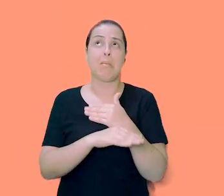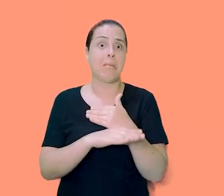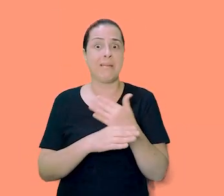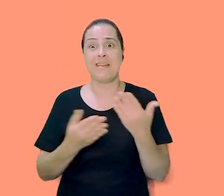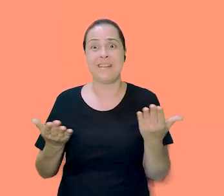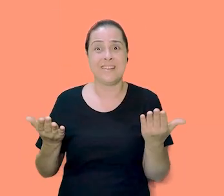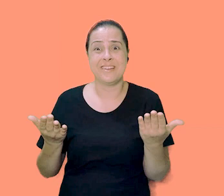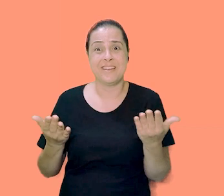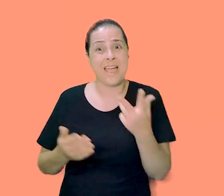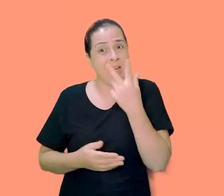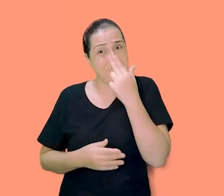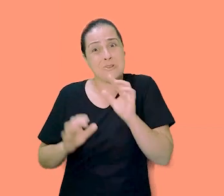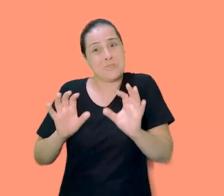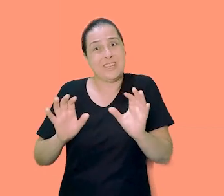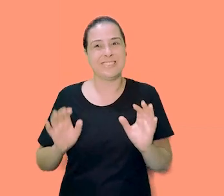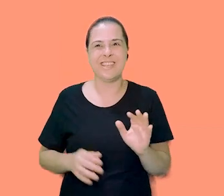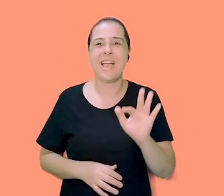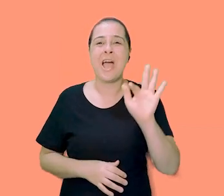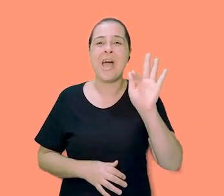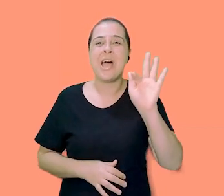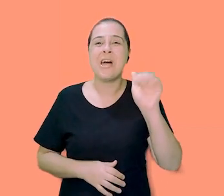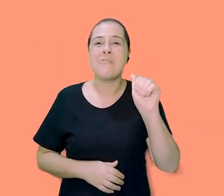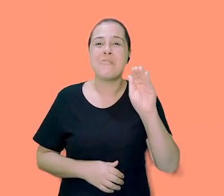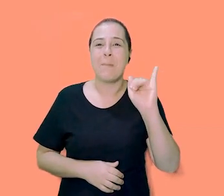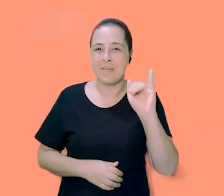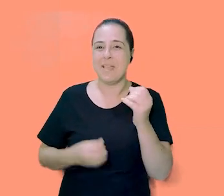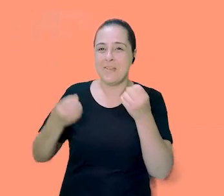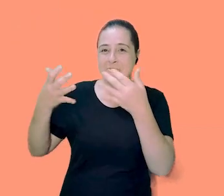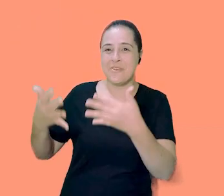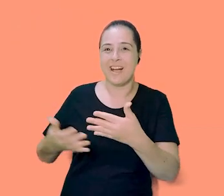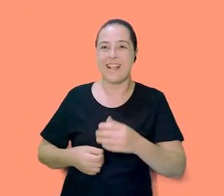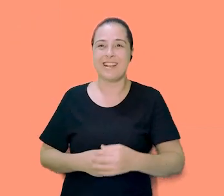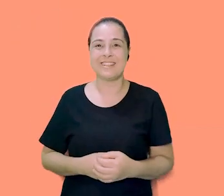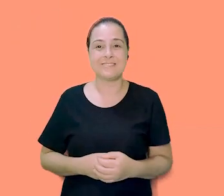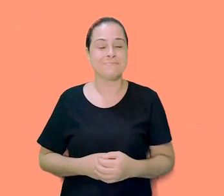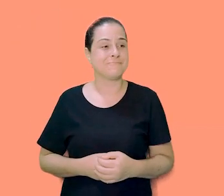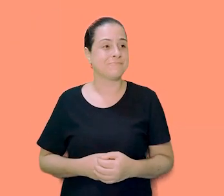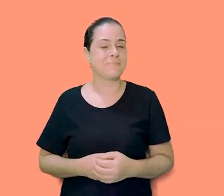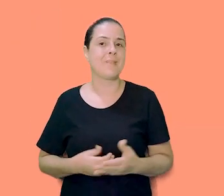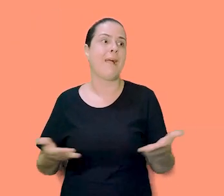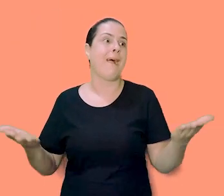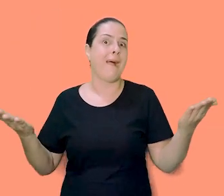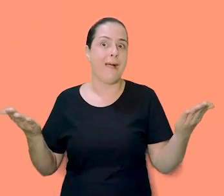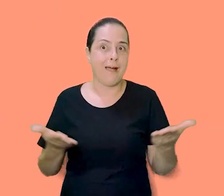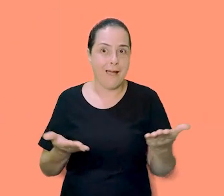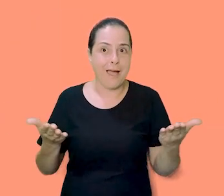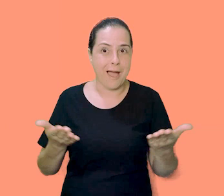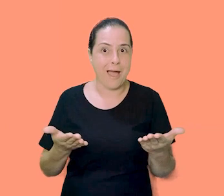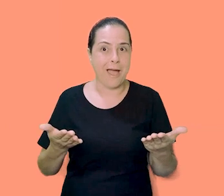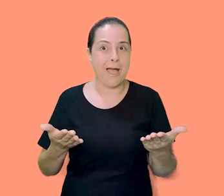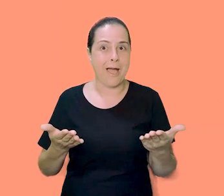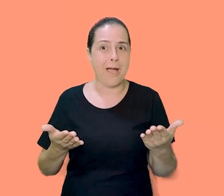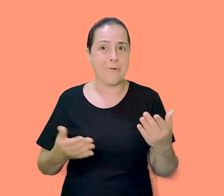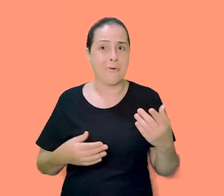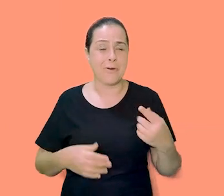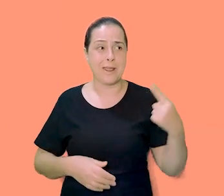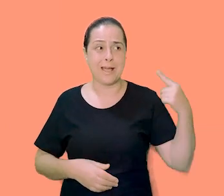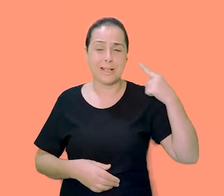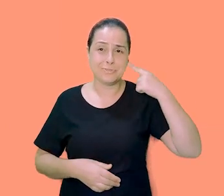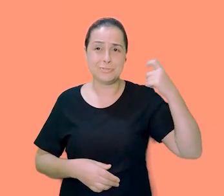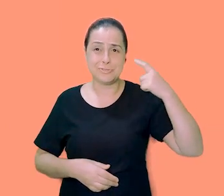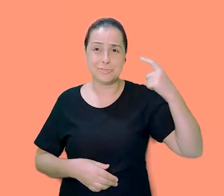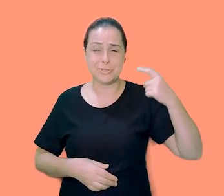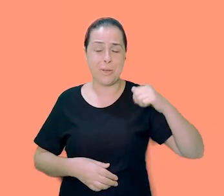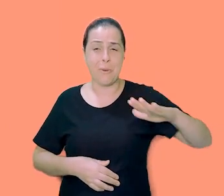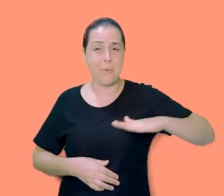sabe? Eu acho. Fala, Fabi. Justo agora que você me liberou, tá passando um carro de som aqui,